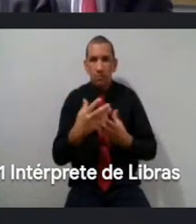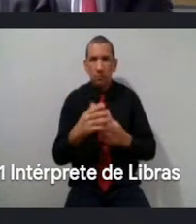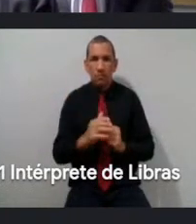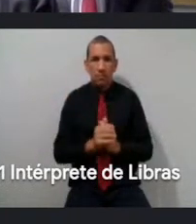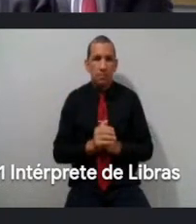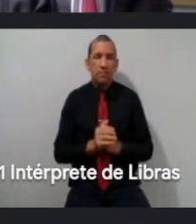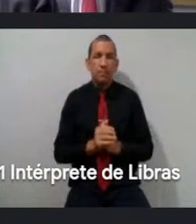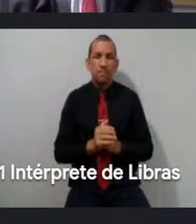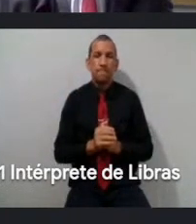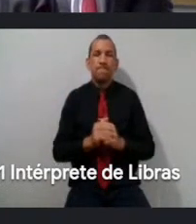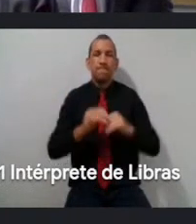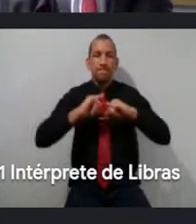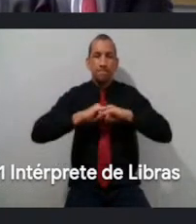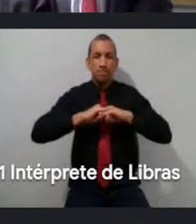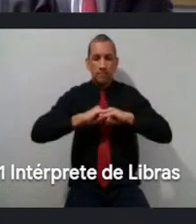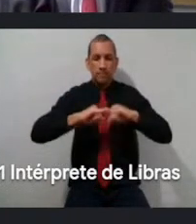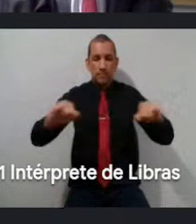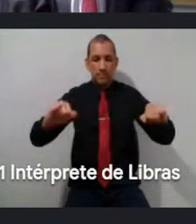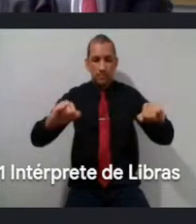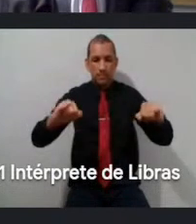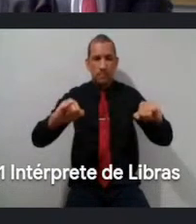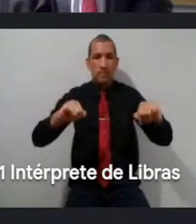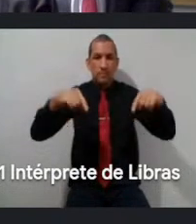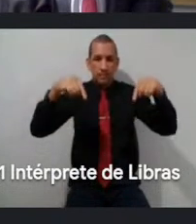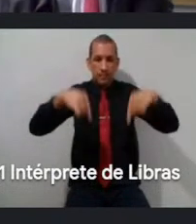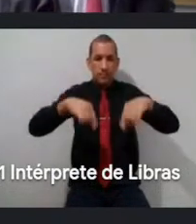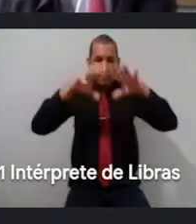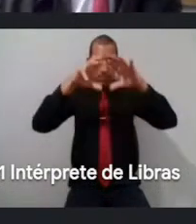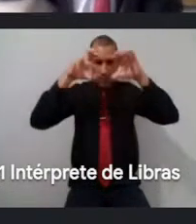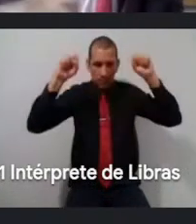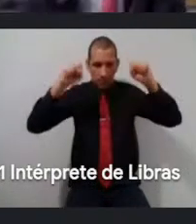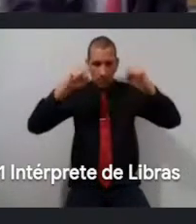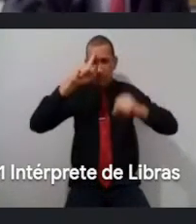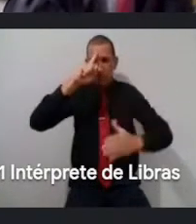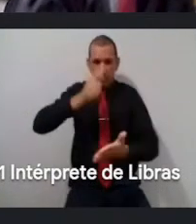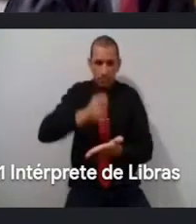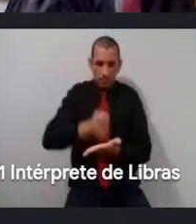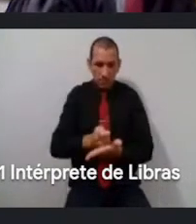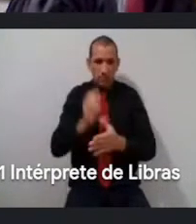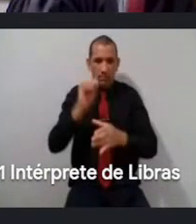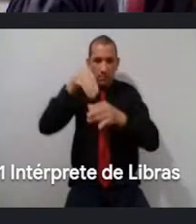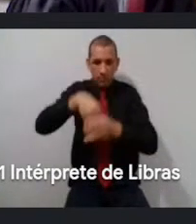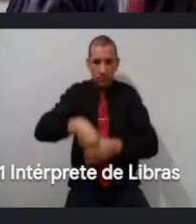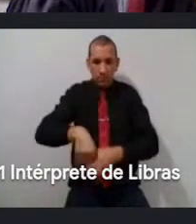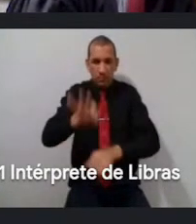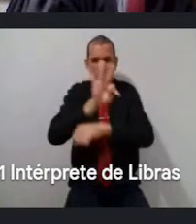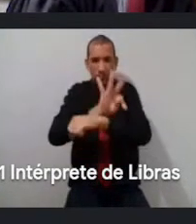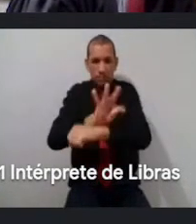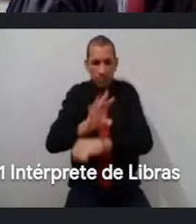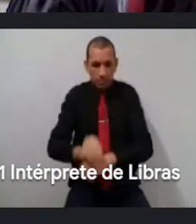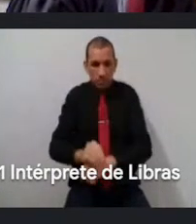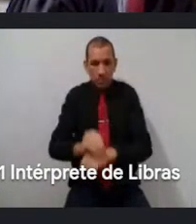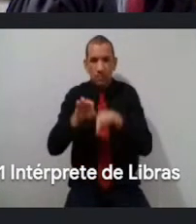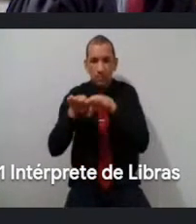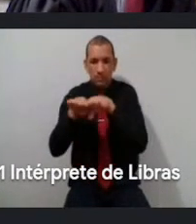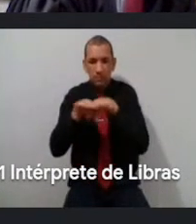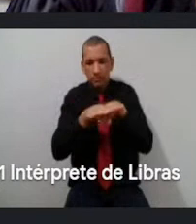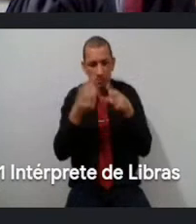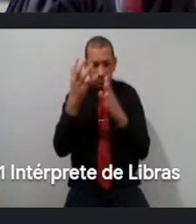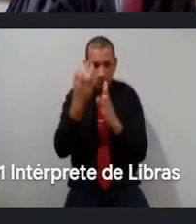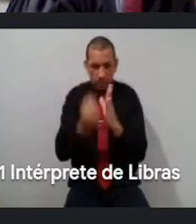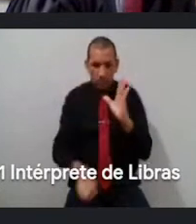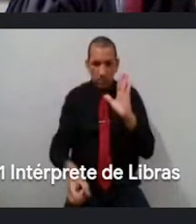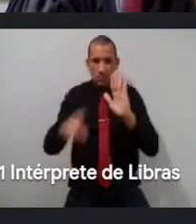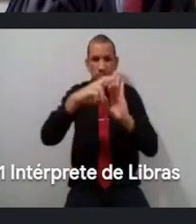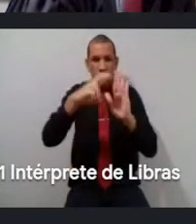Ah não então vou proclamar o resultado tribunal desses decide o Tribunal Regional Eleitoral do Estado do Tocantins por unanimidade aprovar a